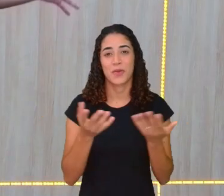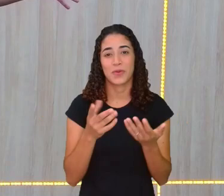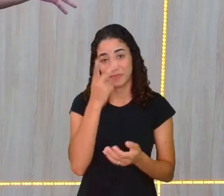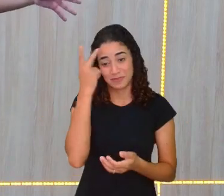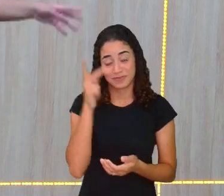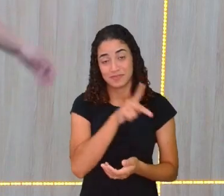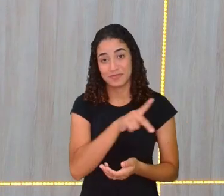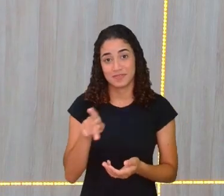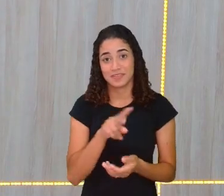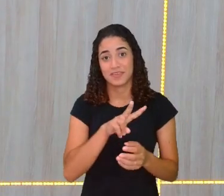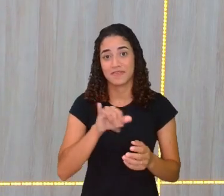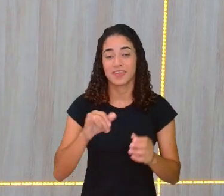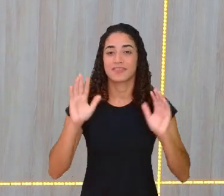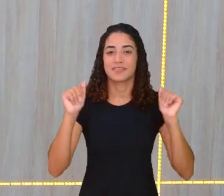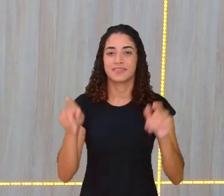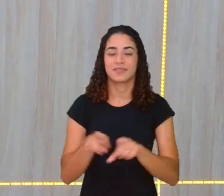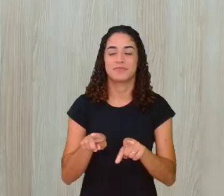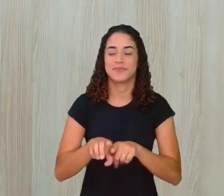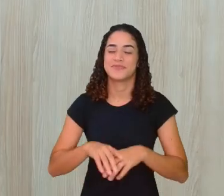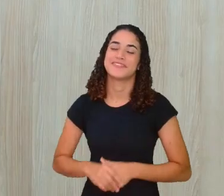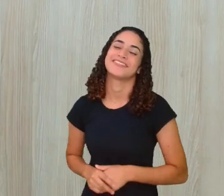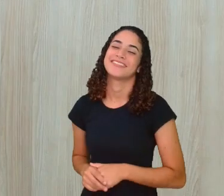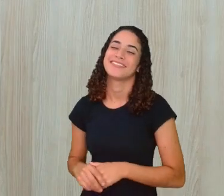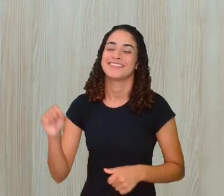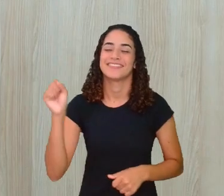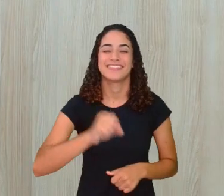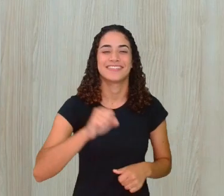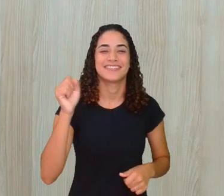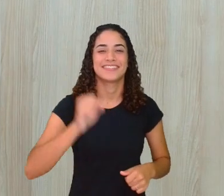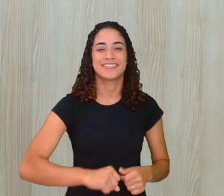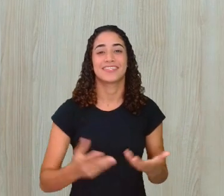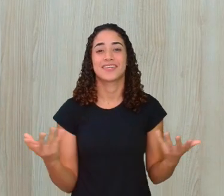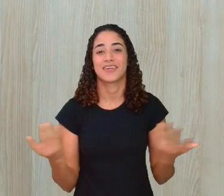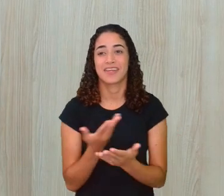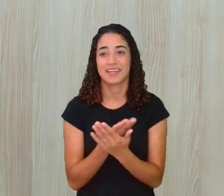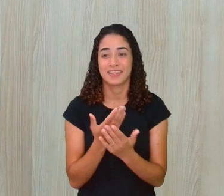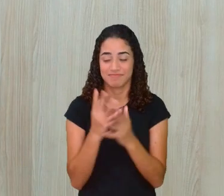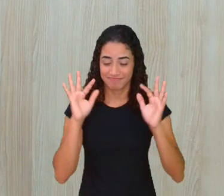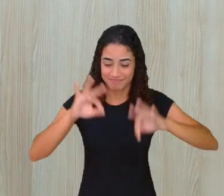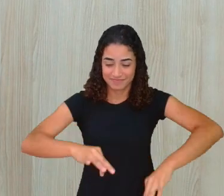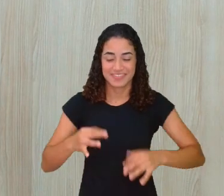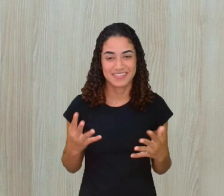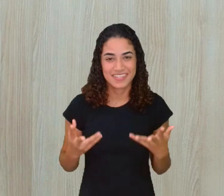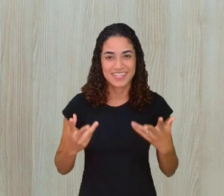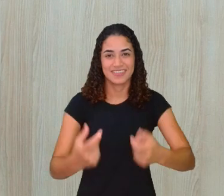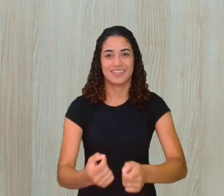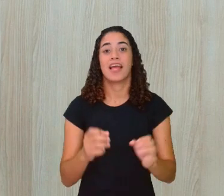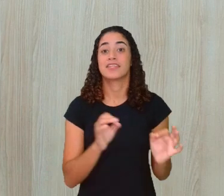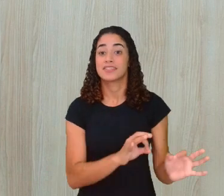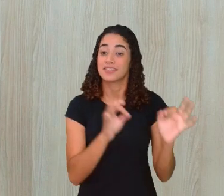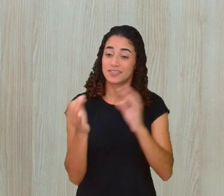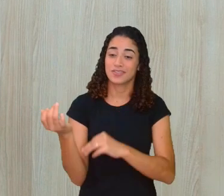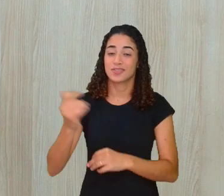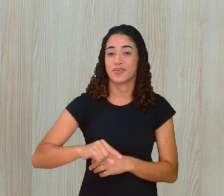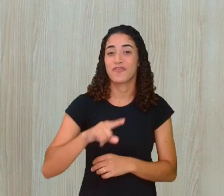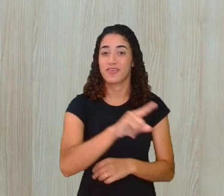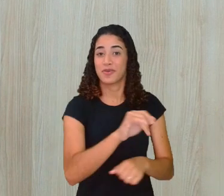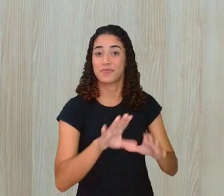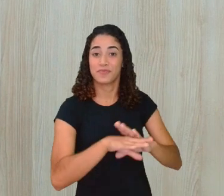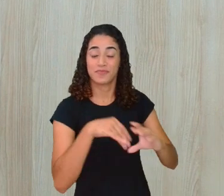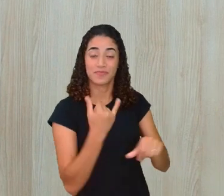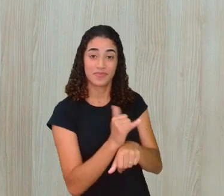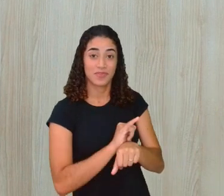Adriana para que ela se despeça e eu volto já. Pois é isso, minha gente, ficamos por aqui, a aula foi maravilhosa, assiste novamente lá no YouTube,